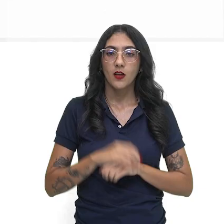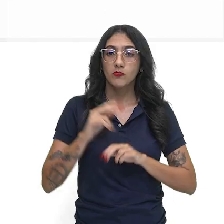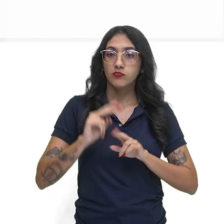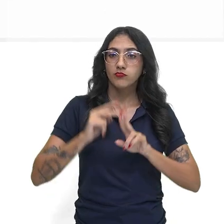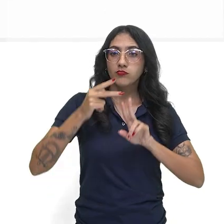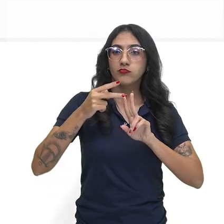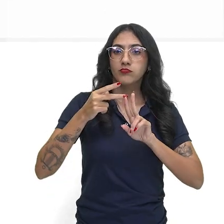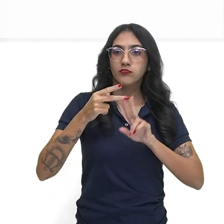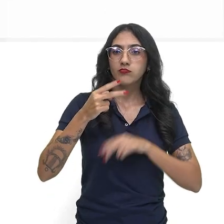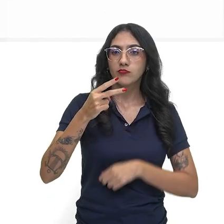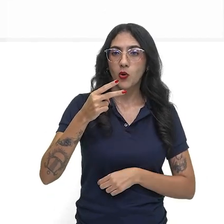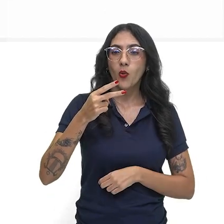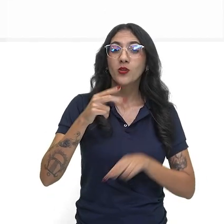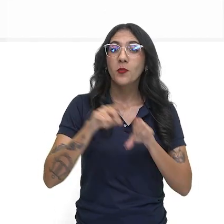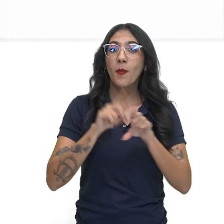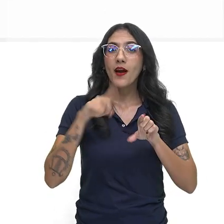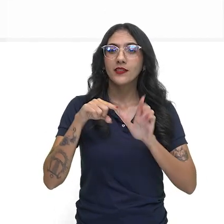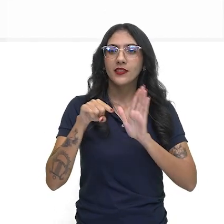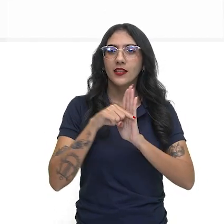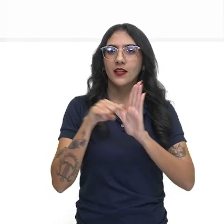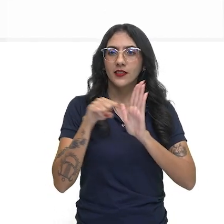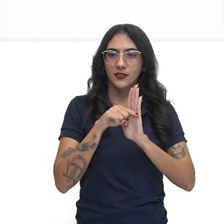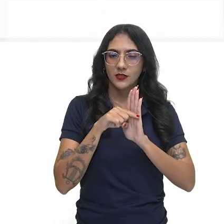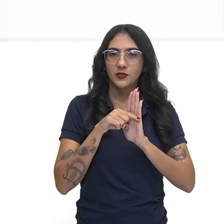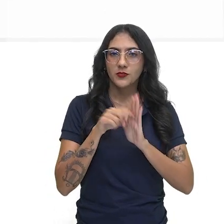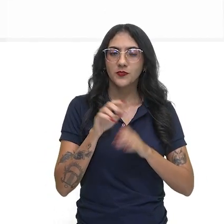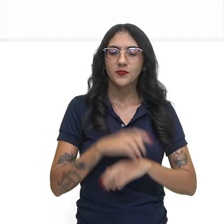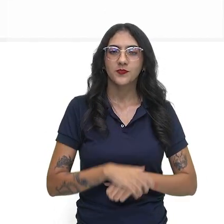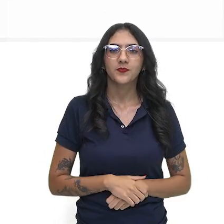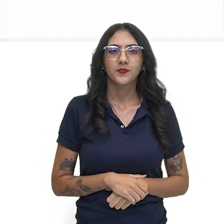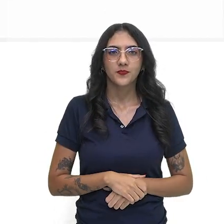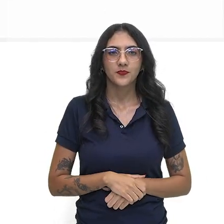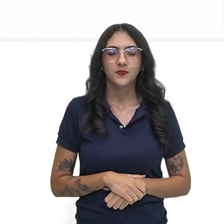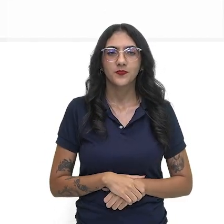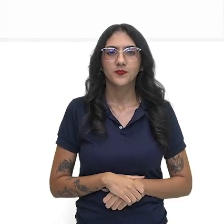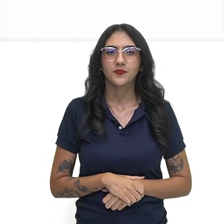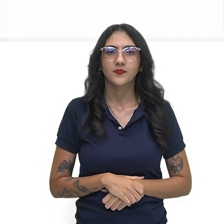negativo. 1 vezes 10 elevado a menos 2.